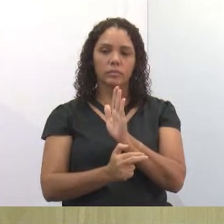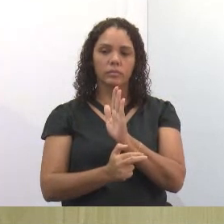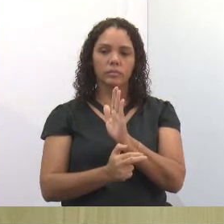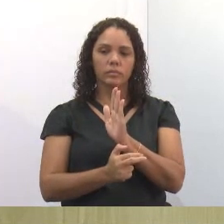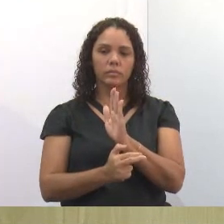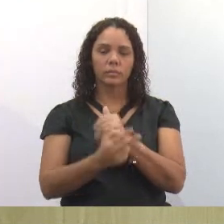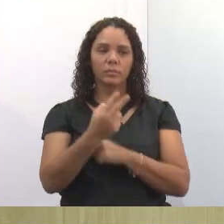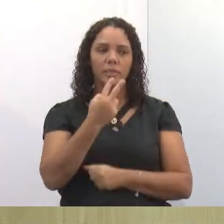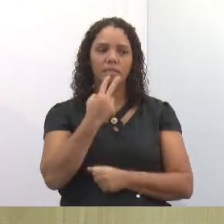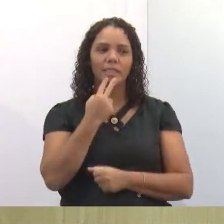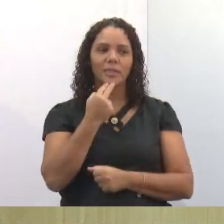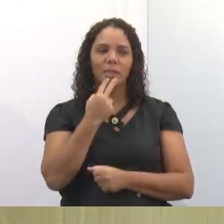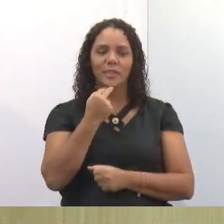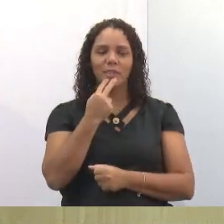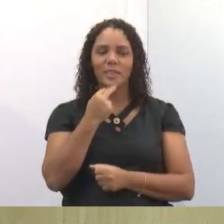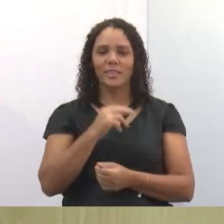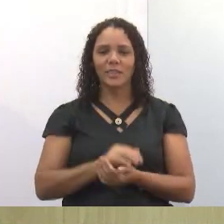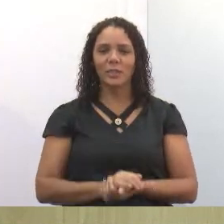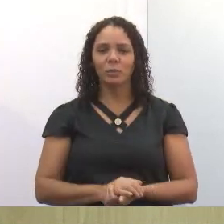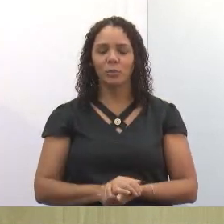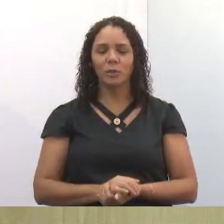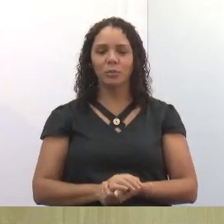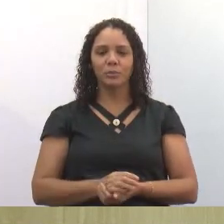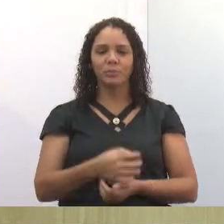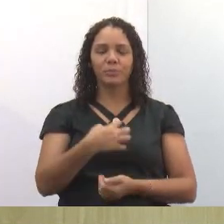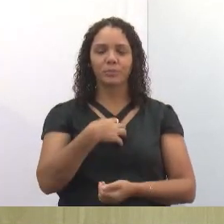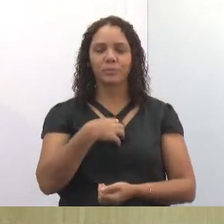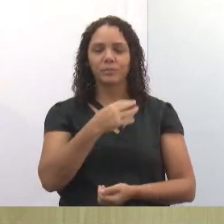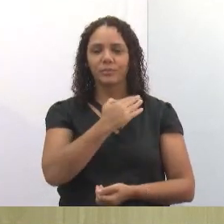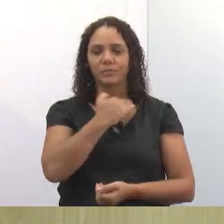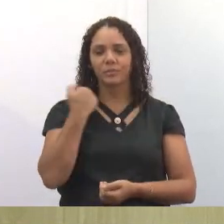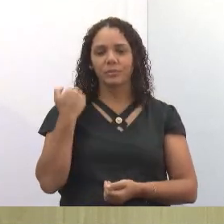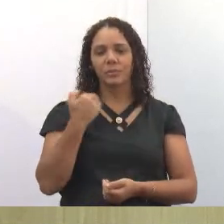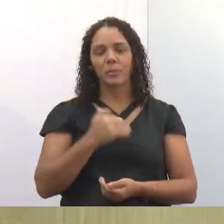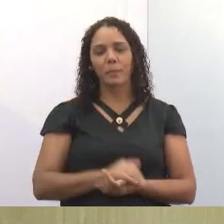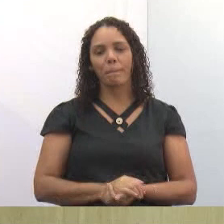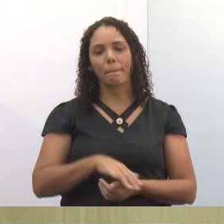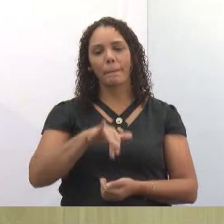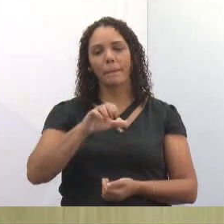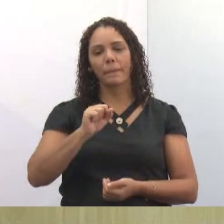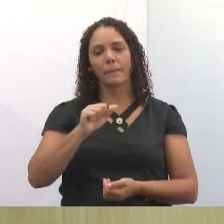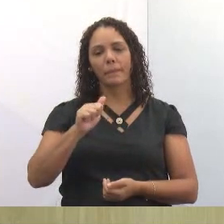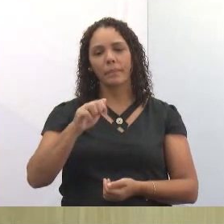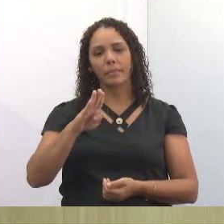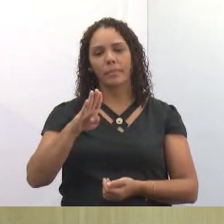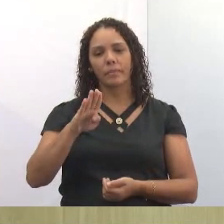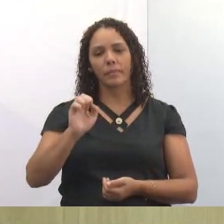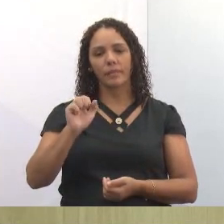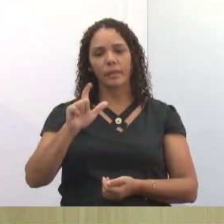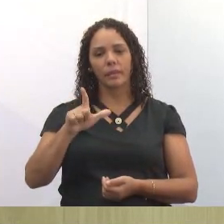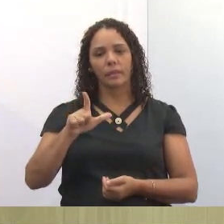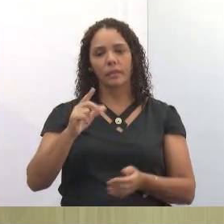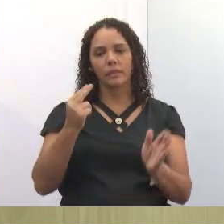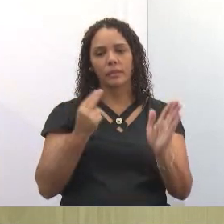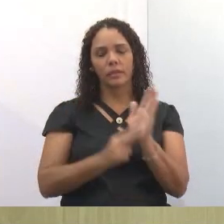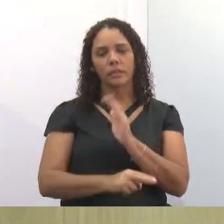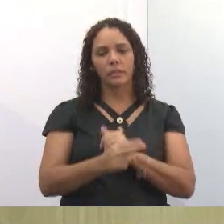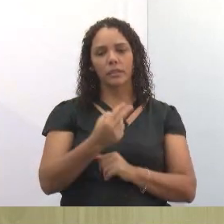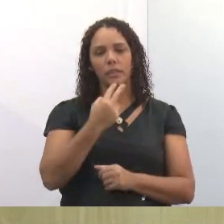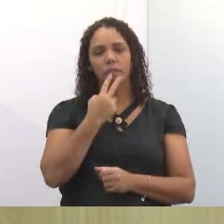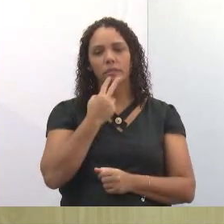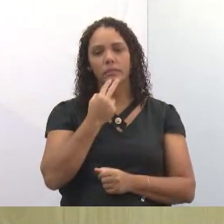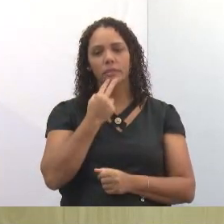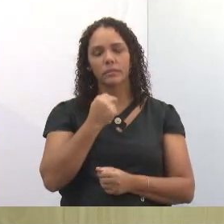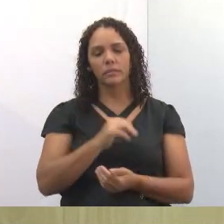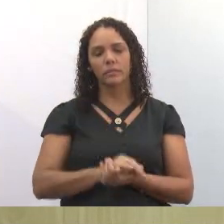pelo vereador Valmir do Parque Meia Lua. Voto pesar pelo falecimento de Isabel Rosa. Voto formulado pelo vereador Valmir do